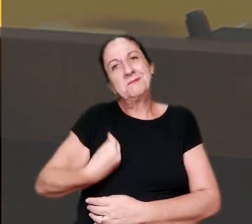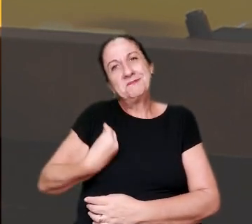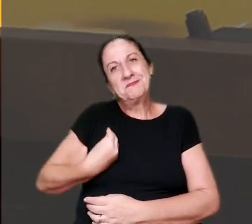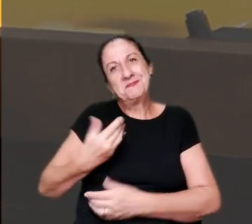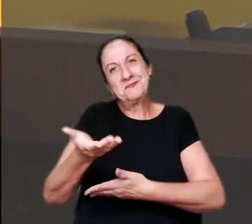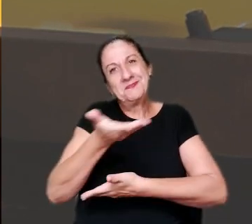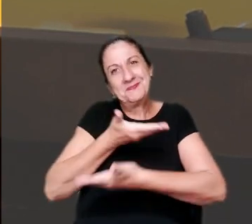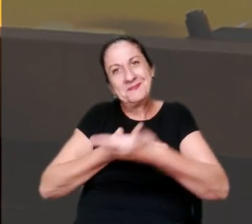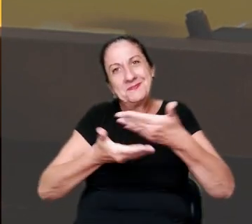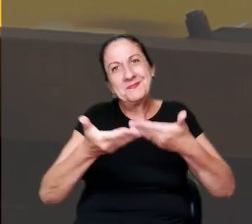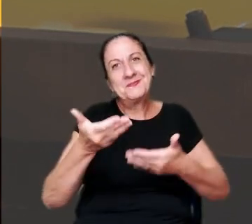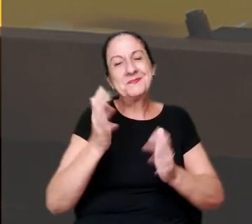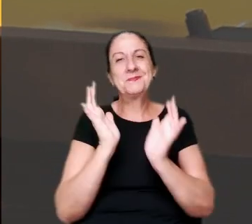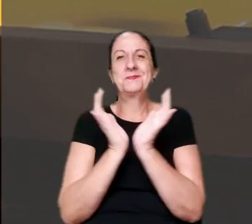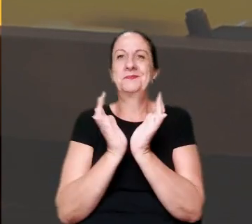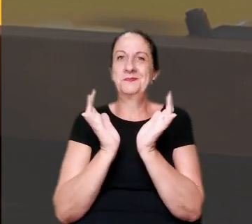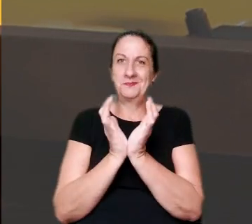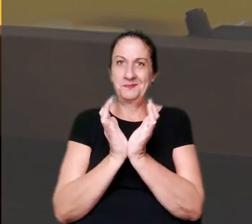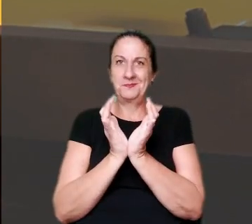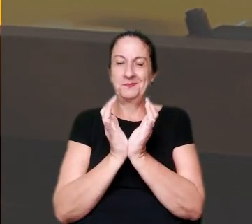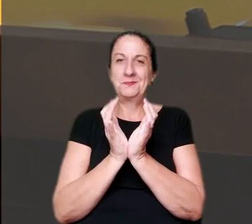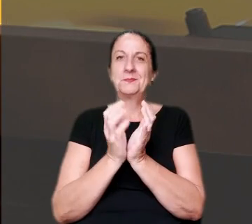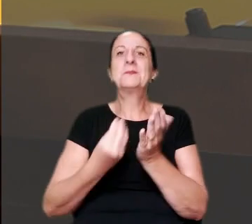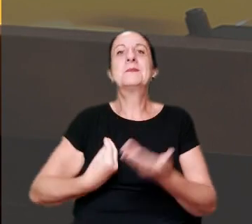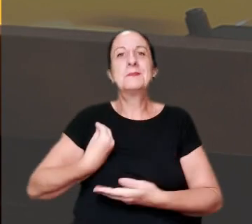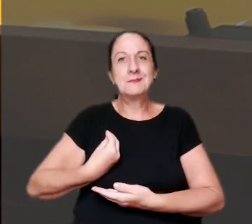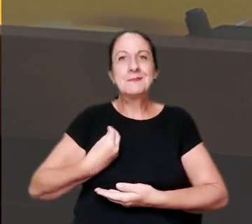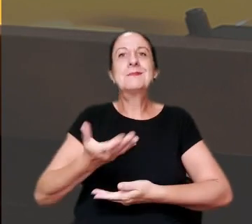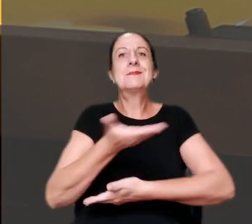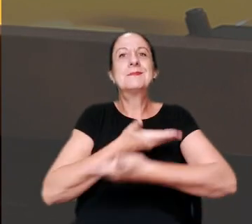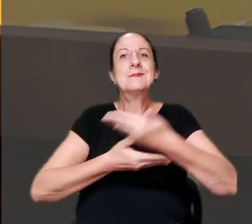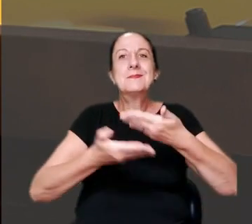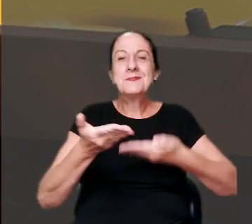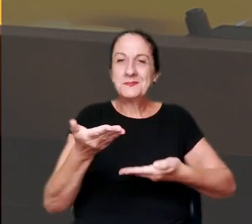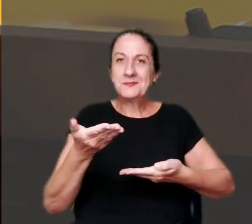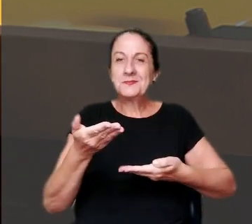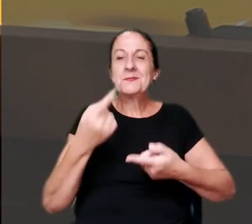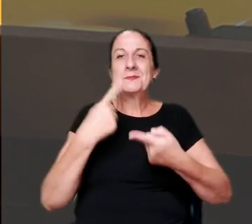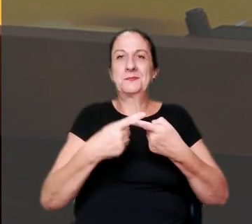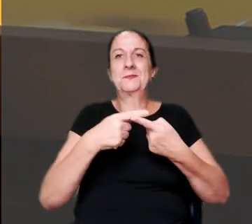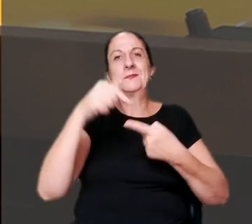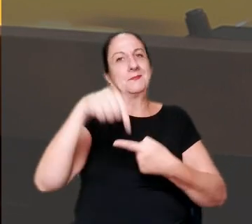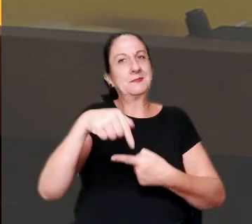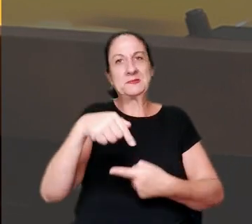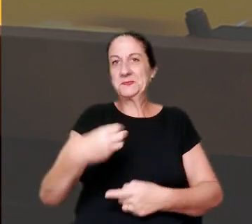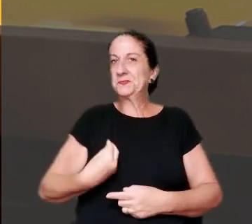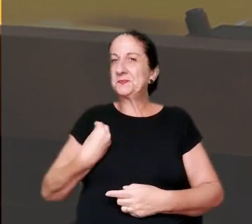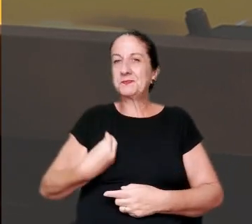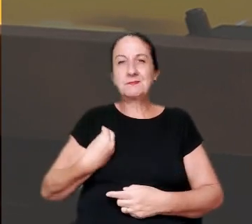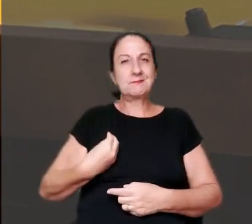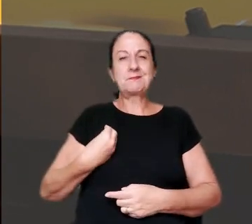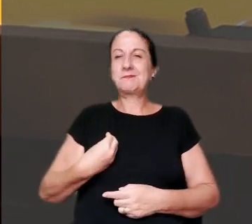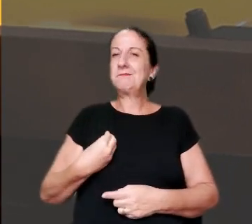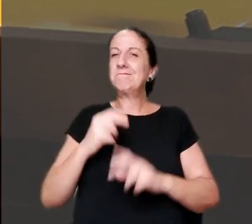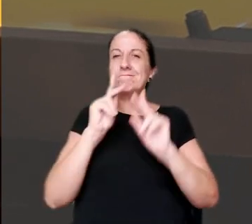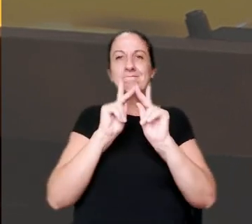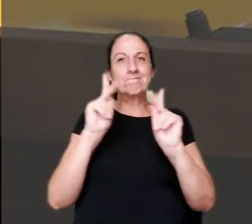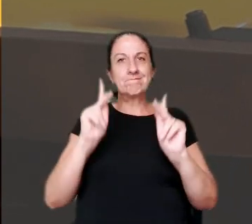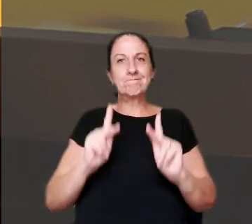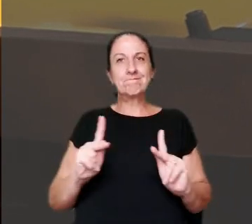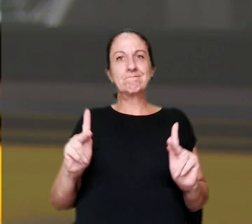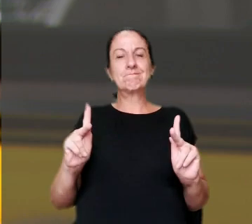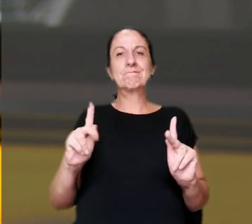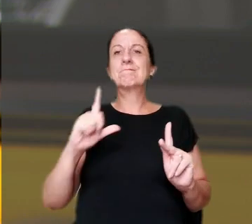do convívio dos colegas. Do convívio. Porque aqui nós convivíamos